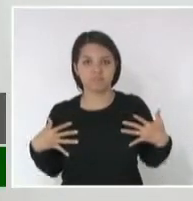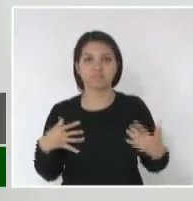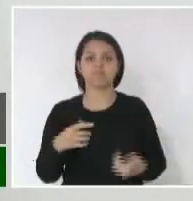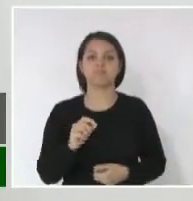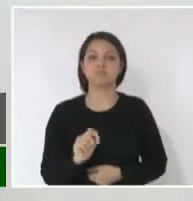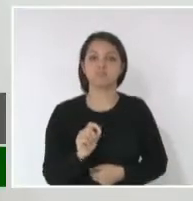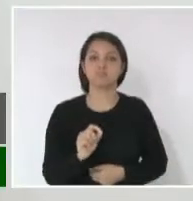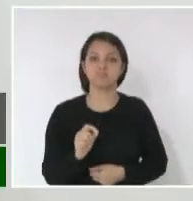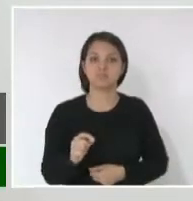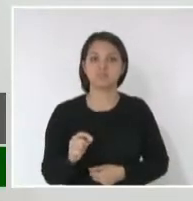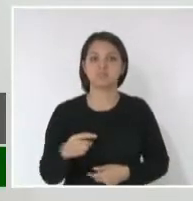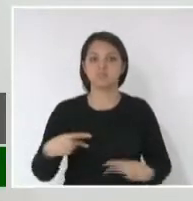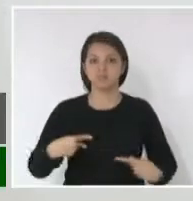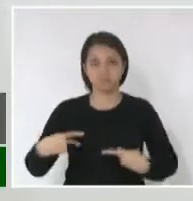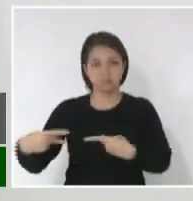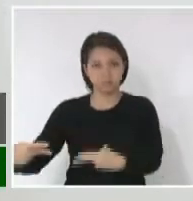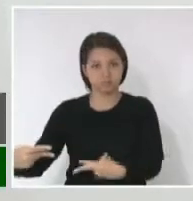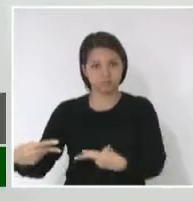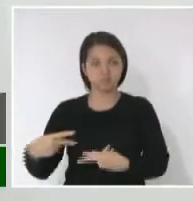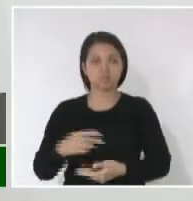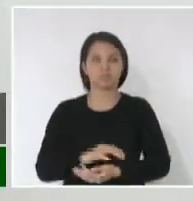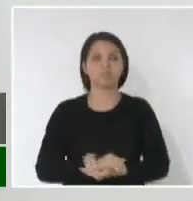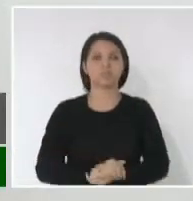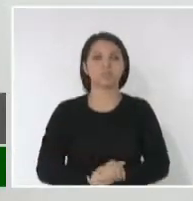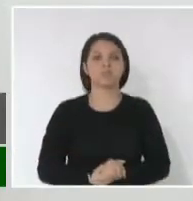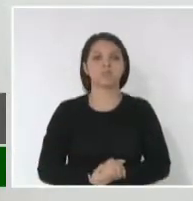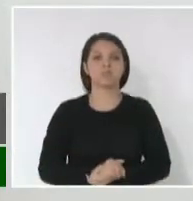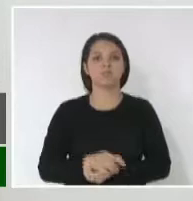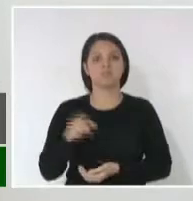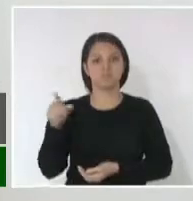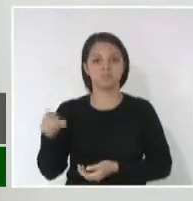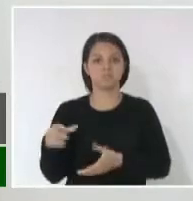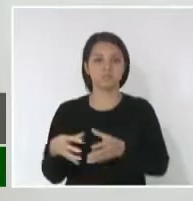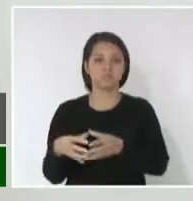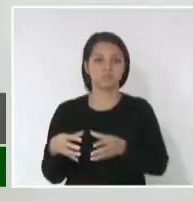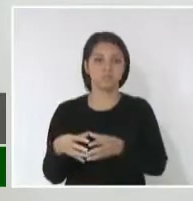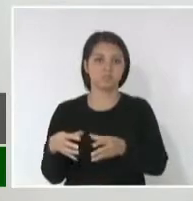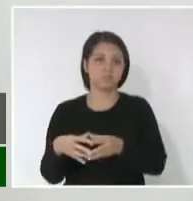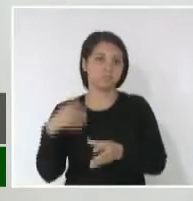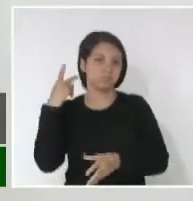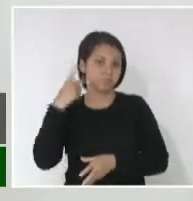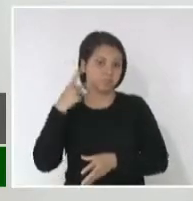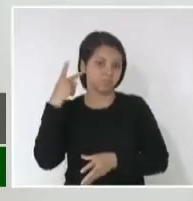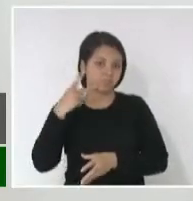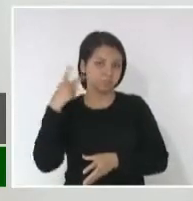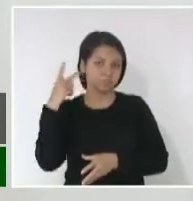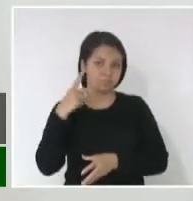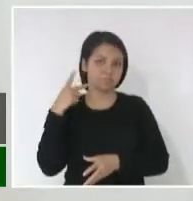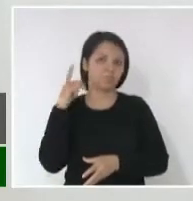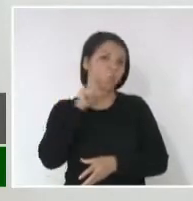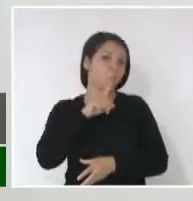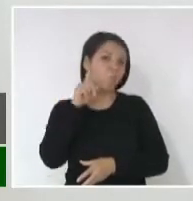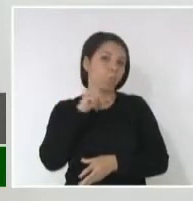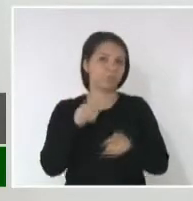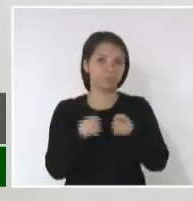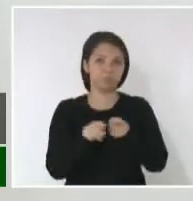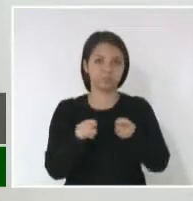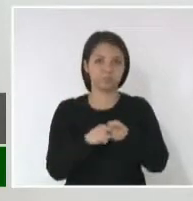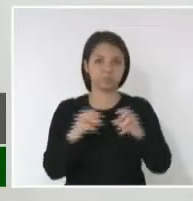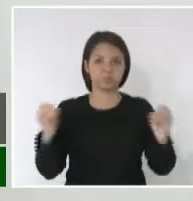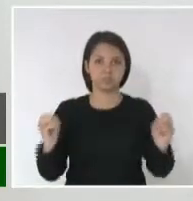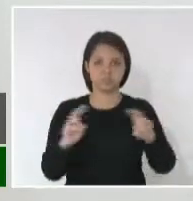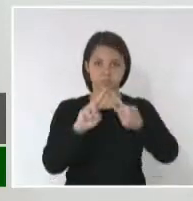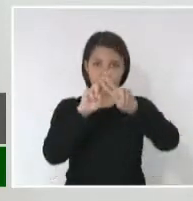em ter o convite pela Confederação dos Parlamentos Americanos e da ONU para ser